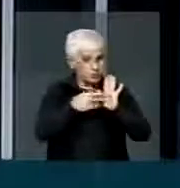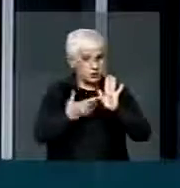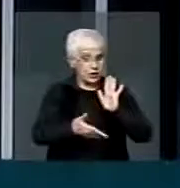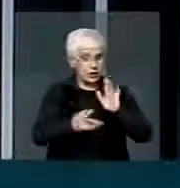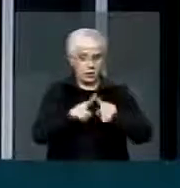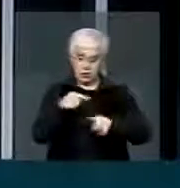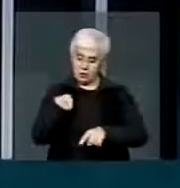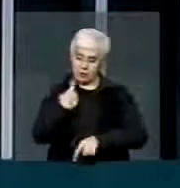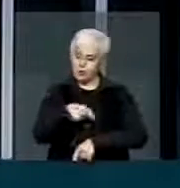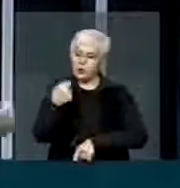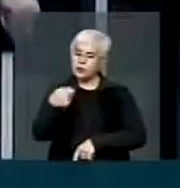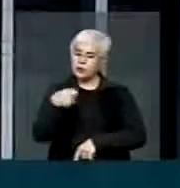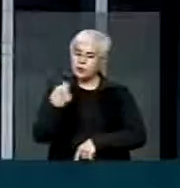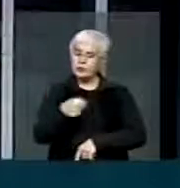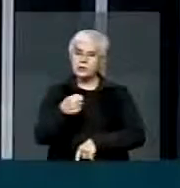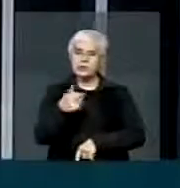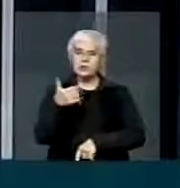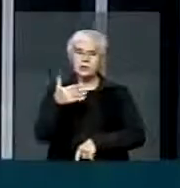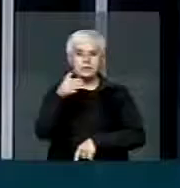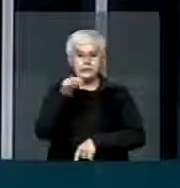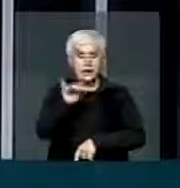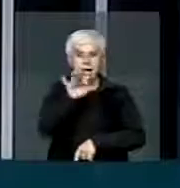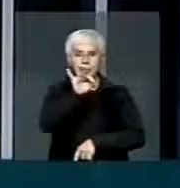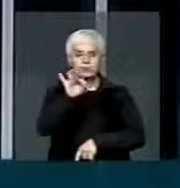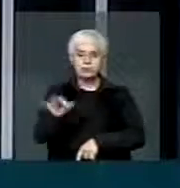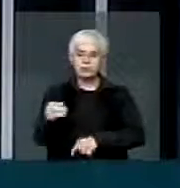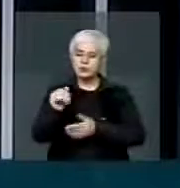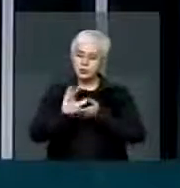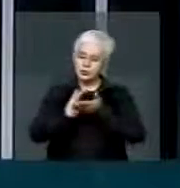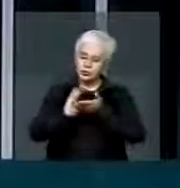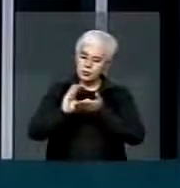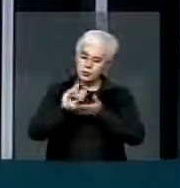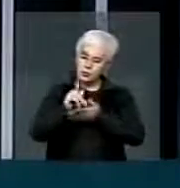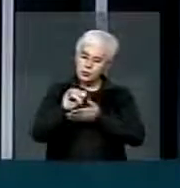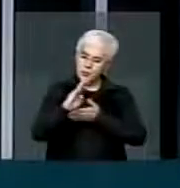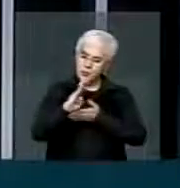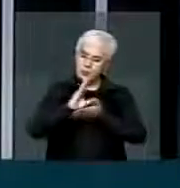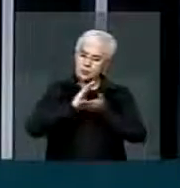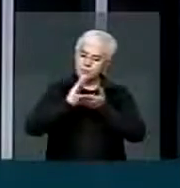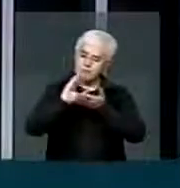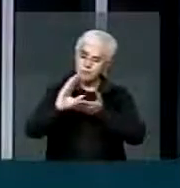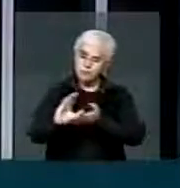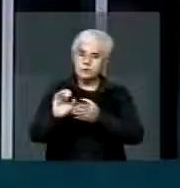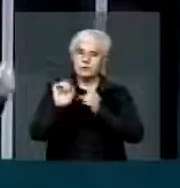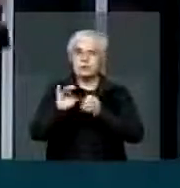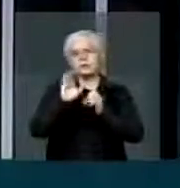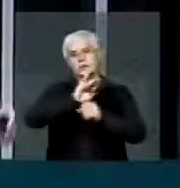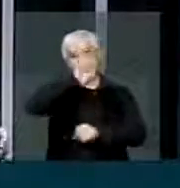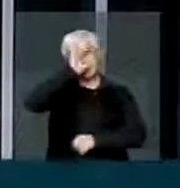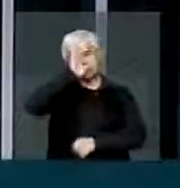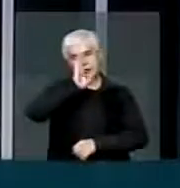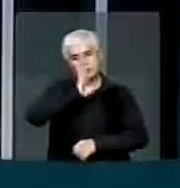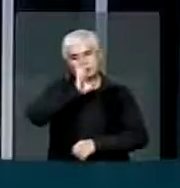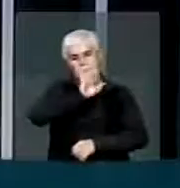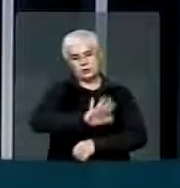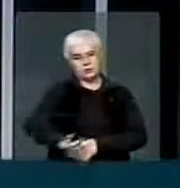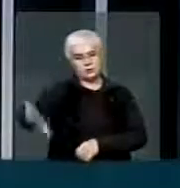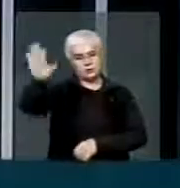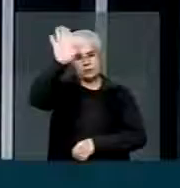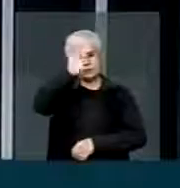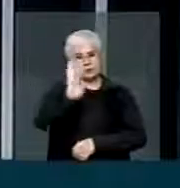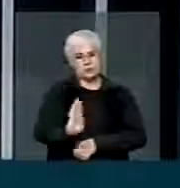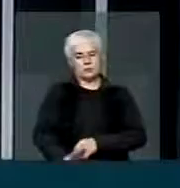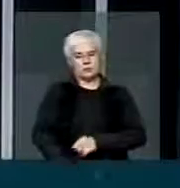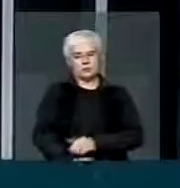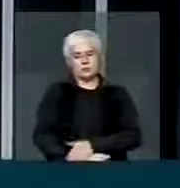mas nós precisamos de 10% do PIB investidos em